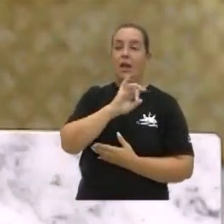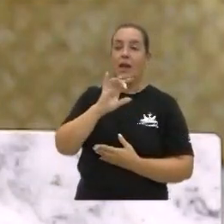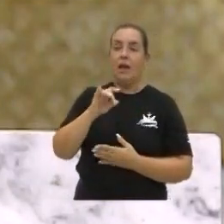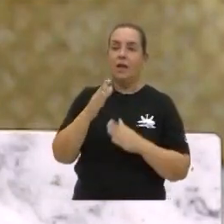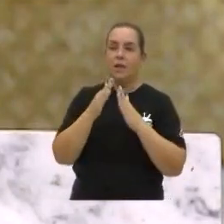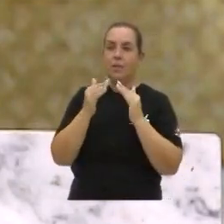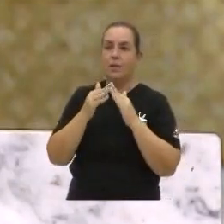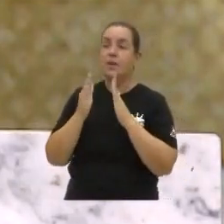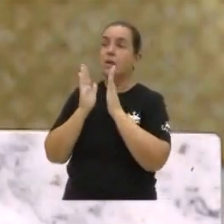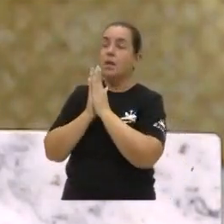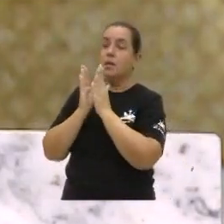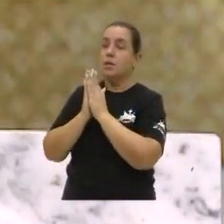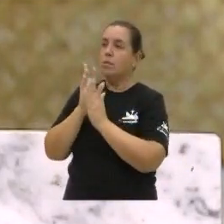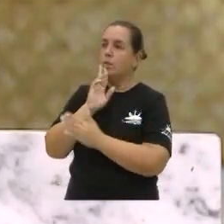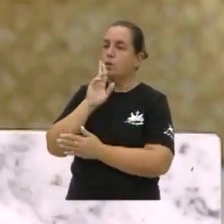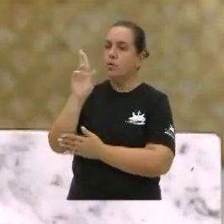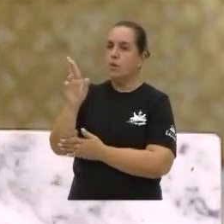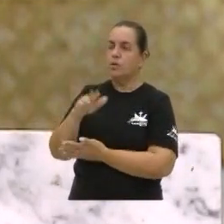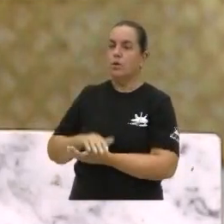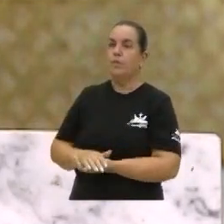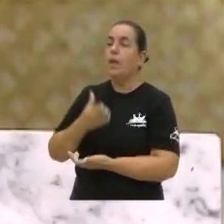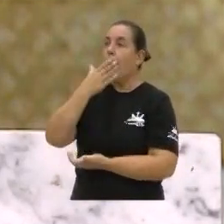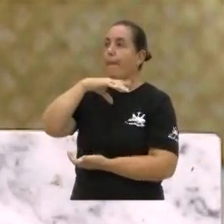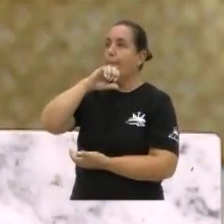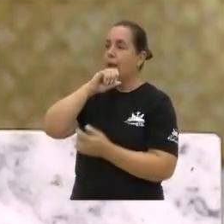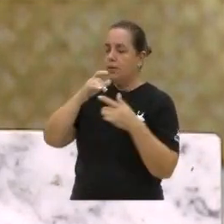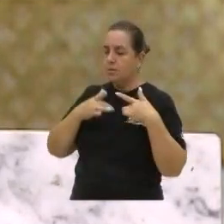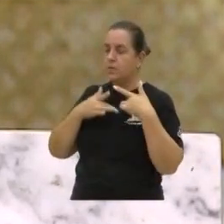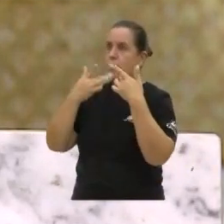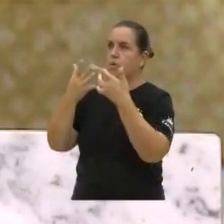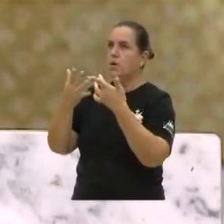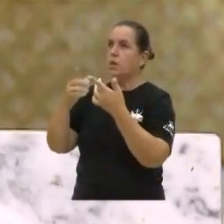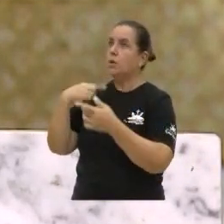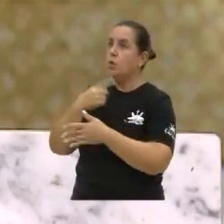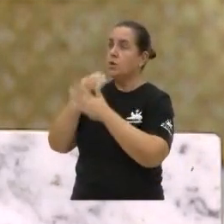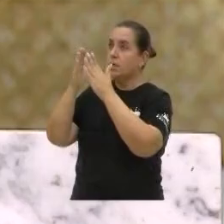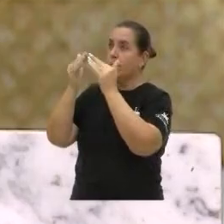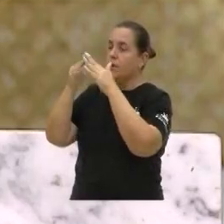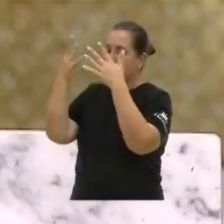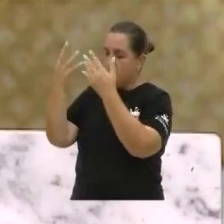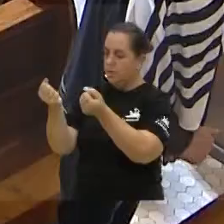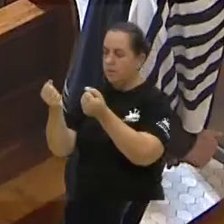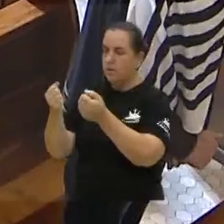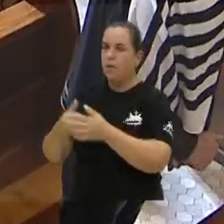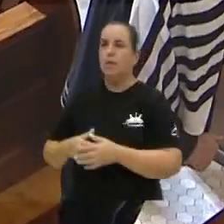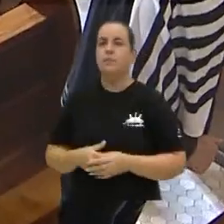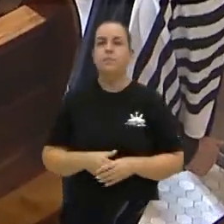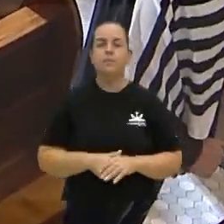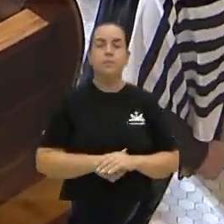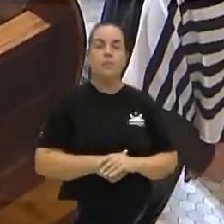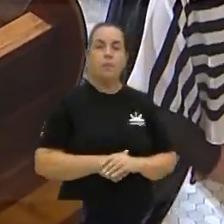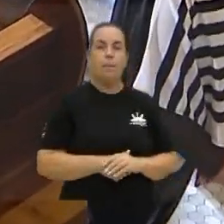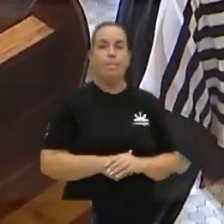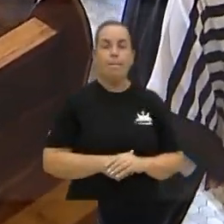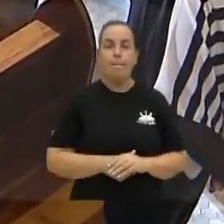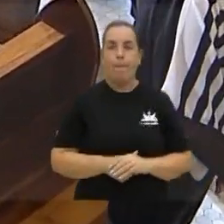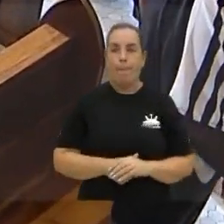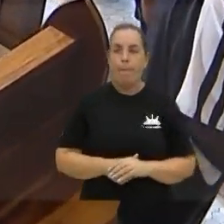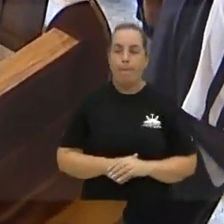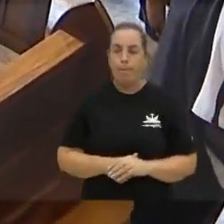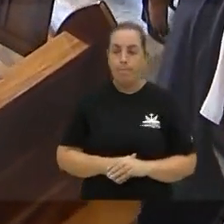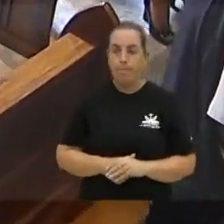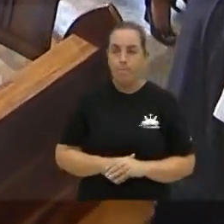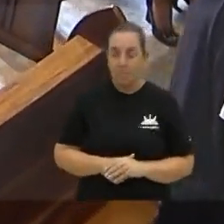prece, rezemos: Pai das misericórdias, atendei a nossa prece. Pai das